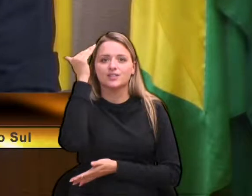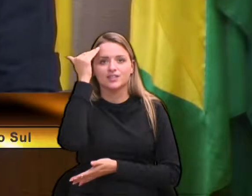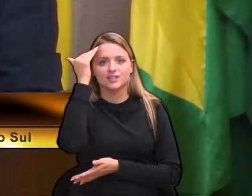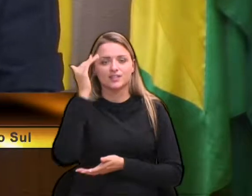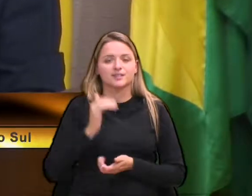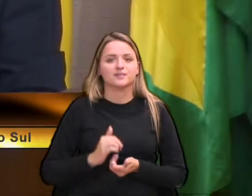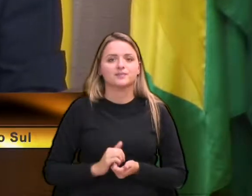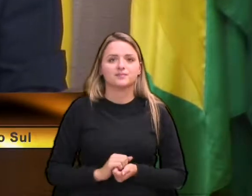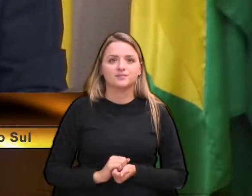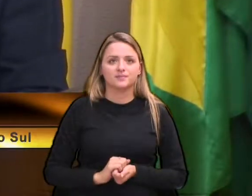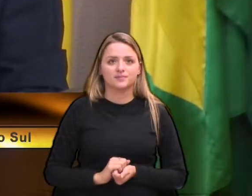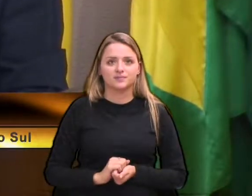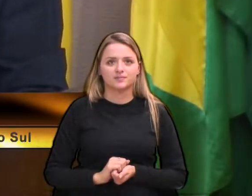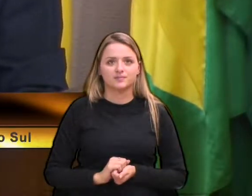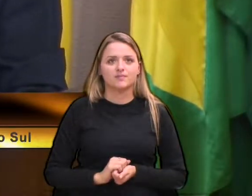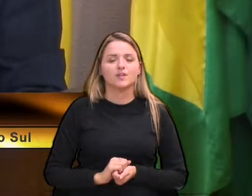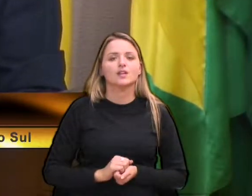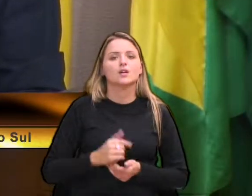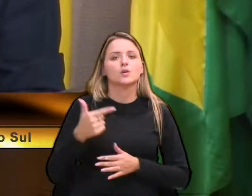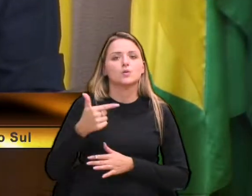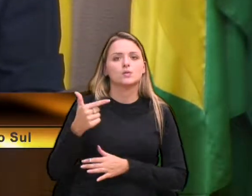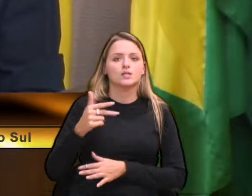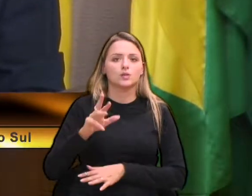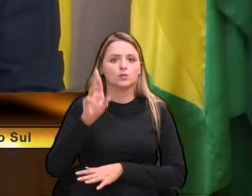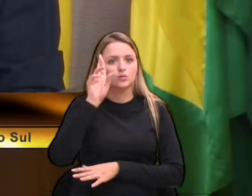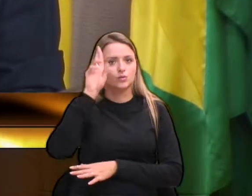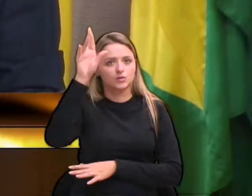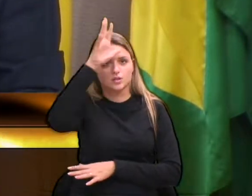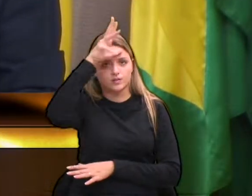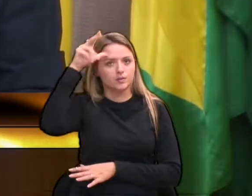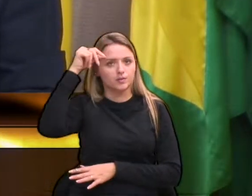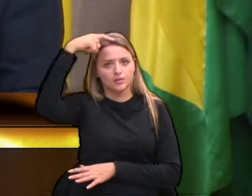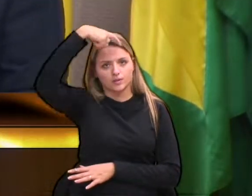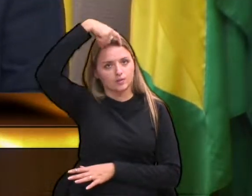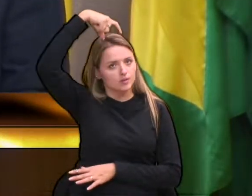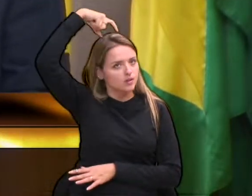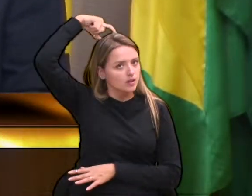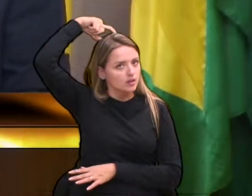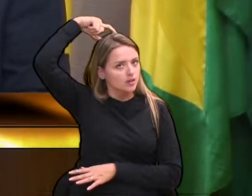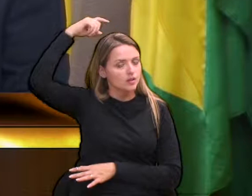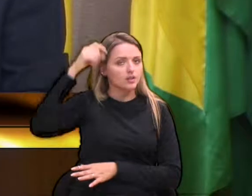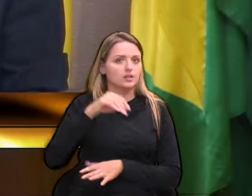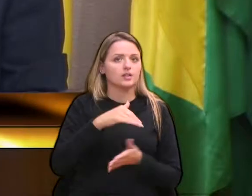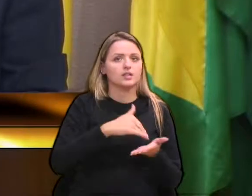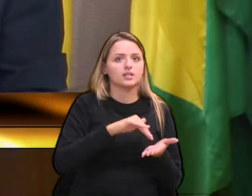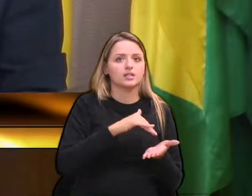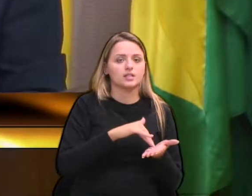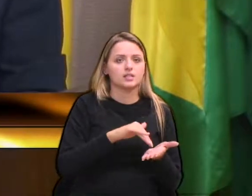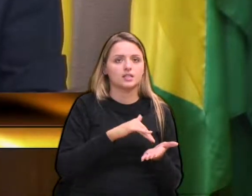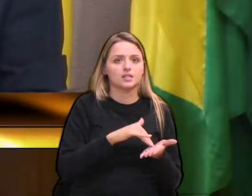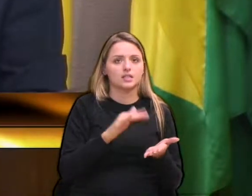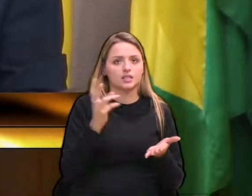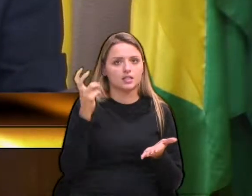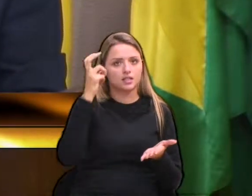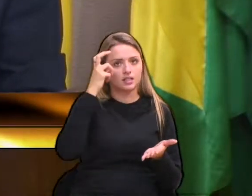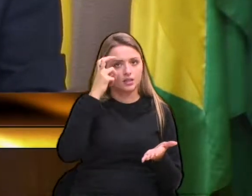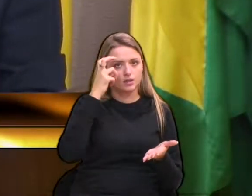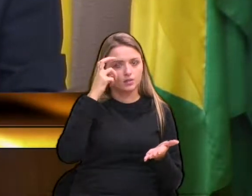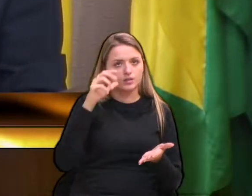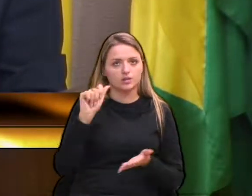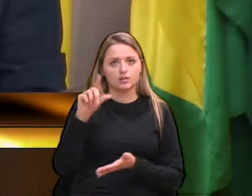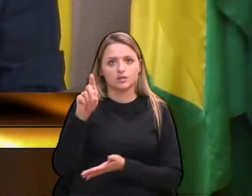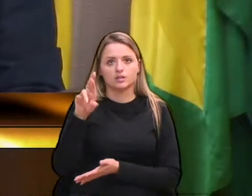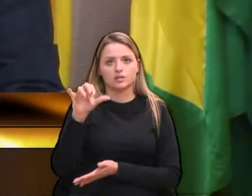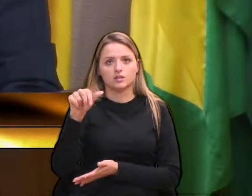Geilmaier, nosso vice-prefeito Ricardo Fabris, a senhora secretária municipal da cultura, a senhora